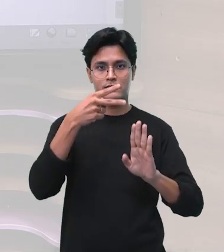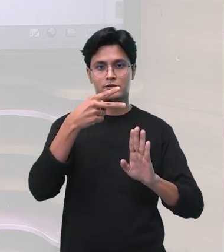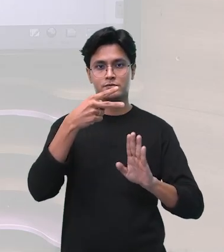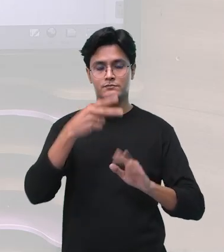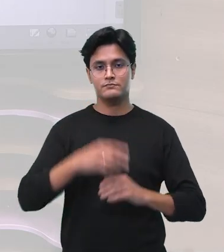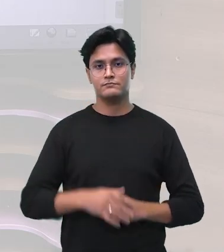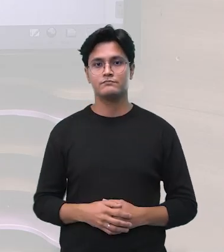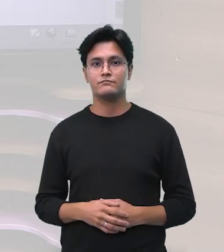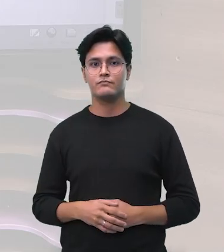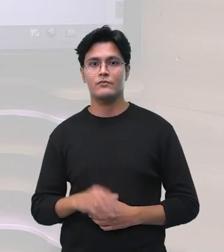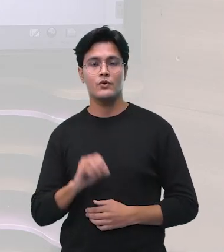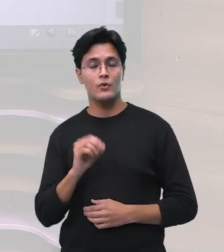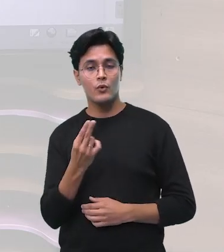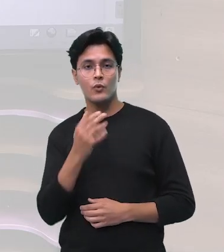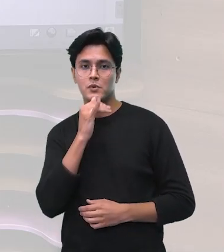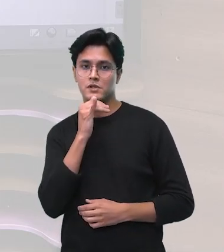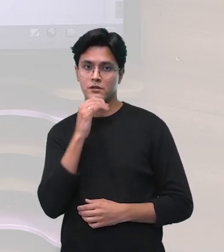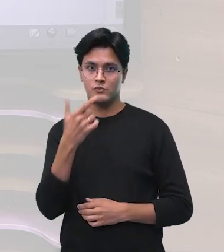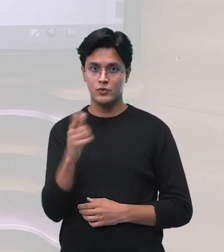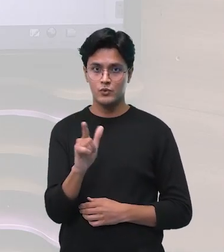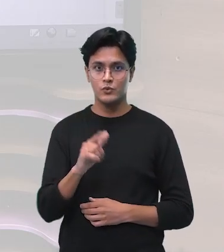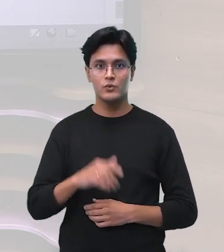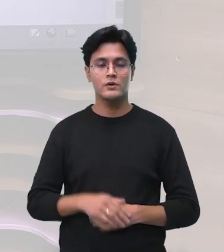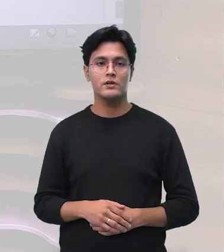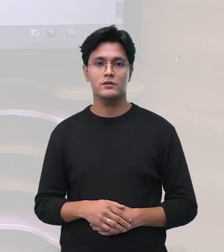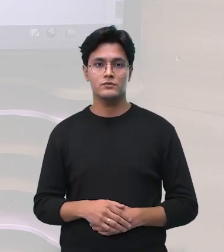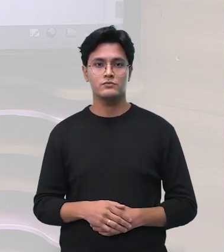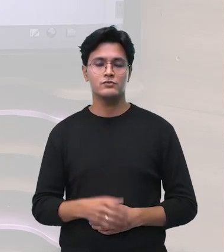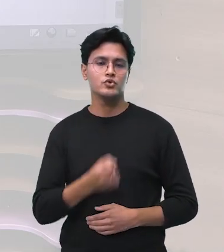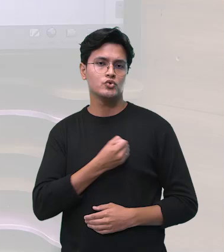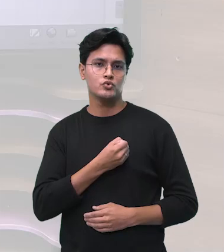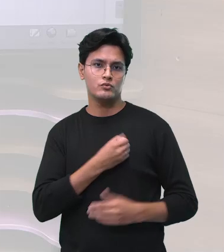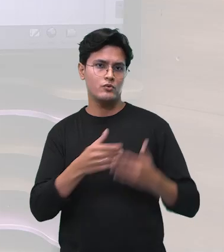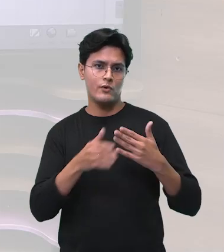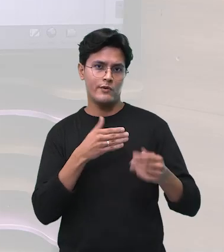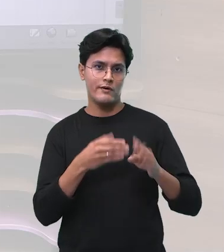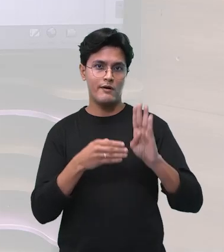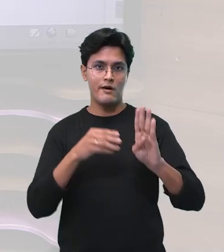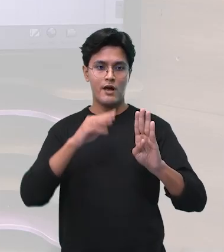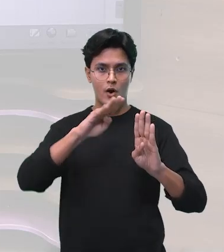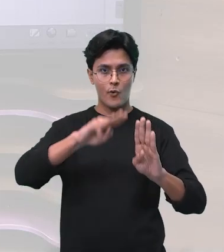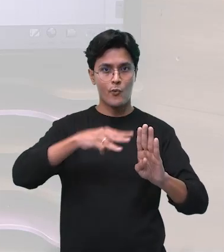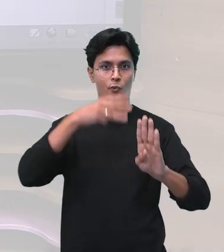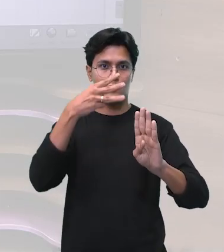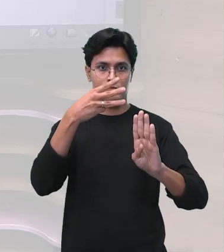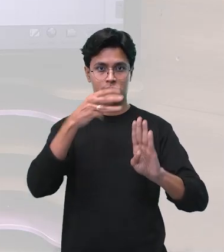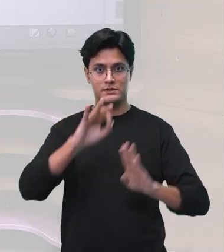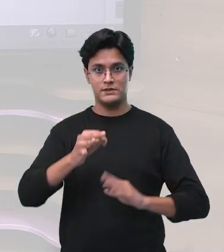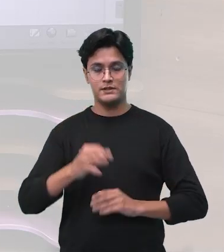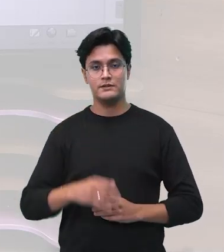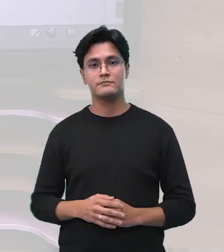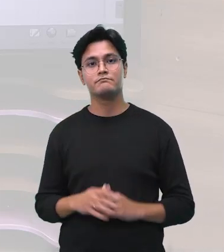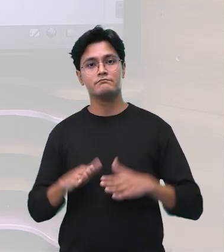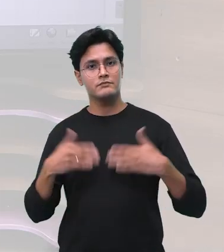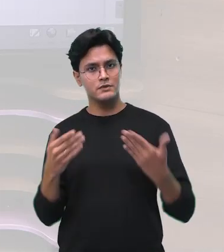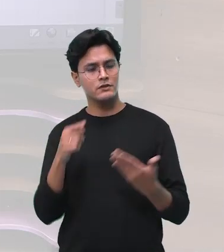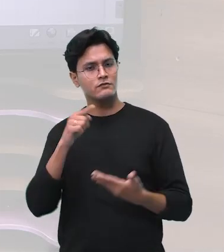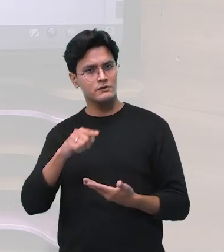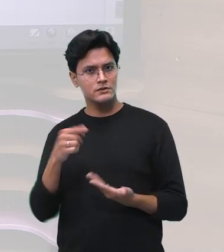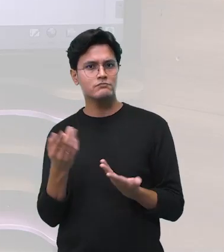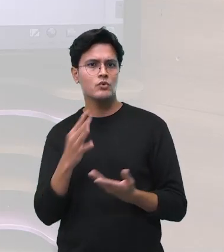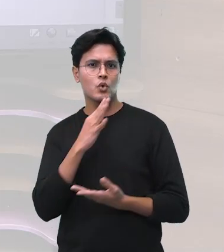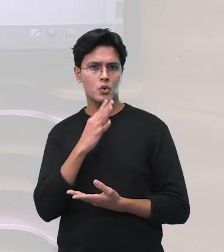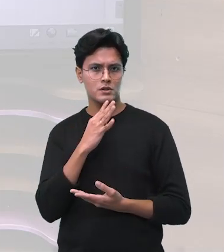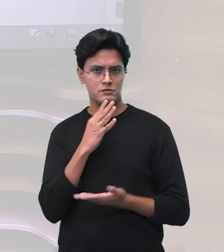Quando eu falo, por exemplo, o cubo de um número, aquele número ao cubo, tá certo? Para que vocês venham e já se